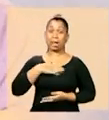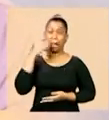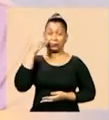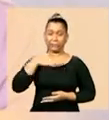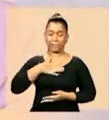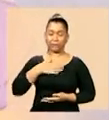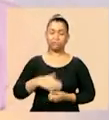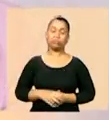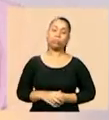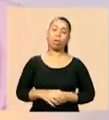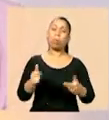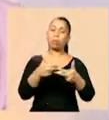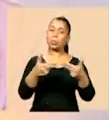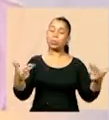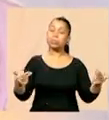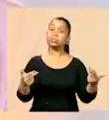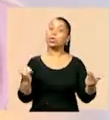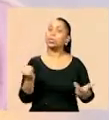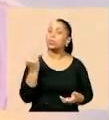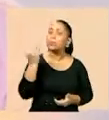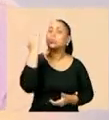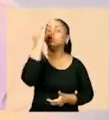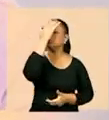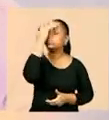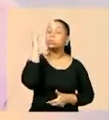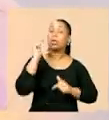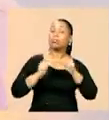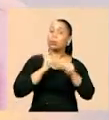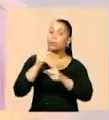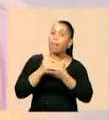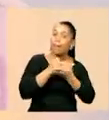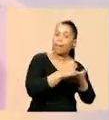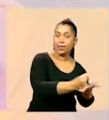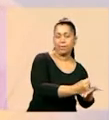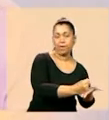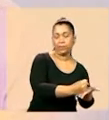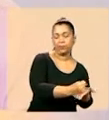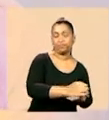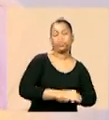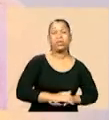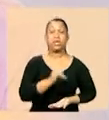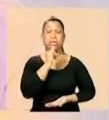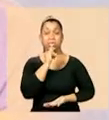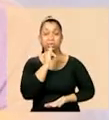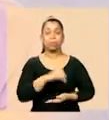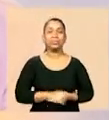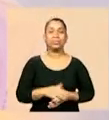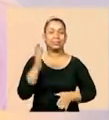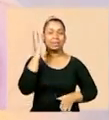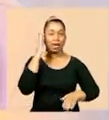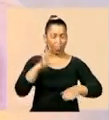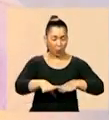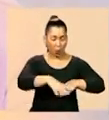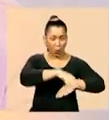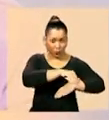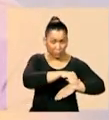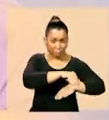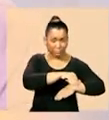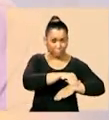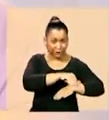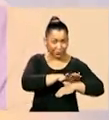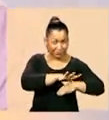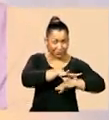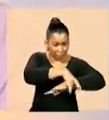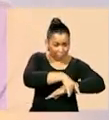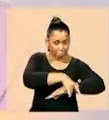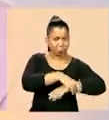alguns equipamentos eu acho importante o trabalhador levar junto com ele. Por exemplo, uma botina de segurança,